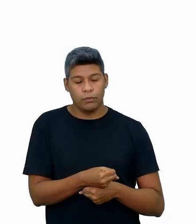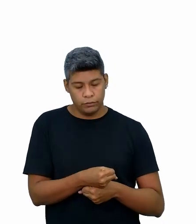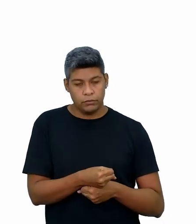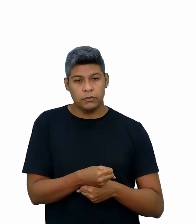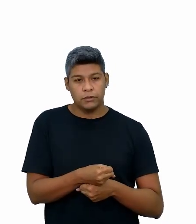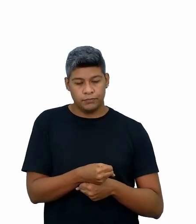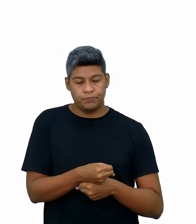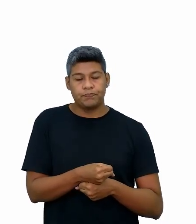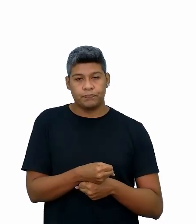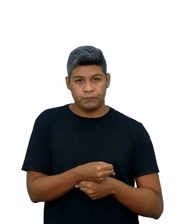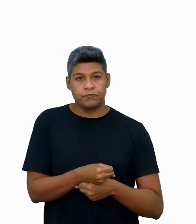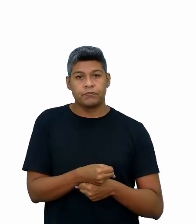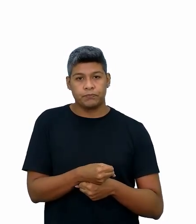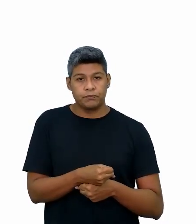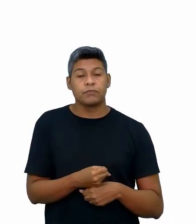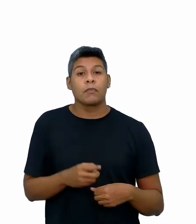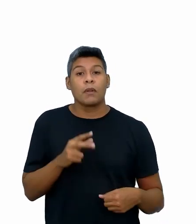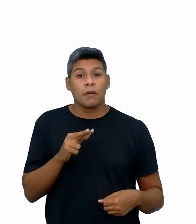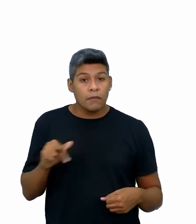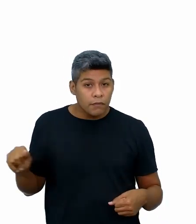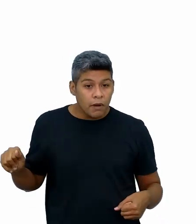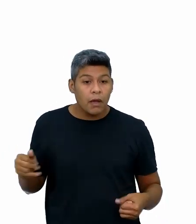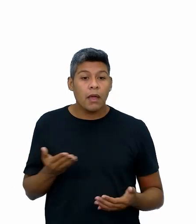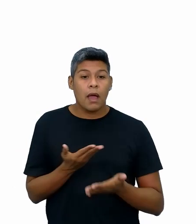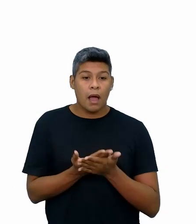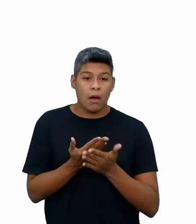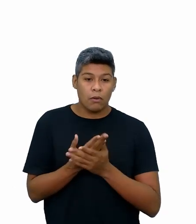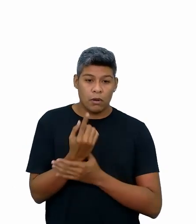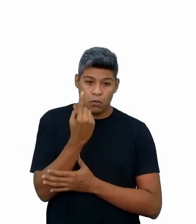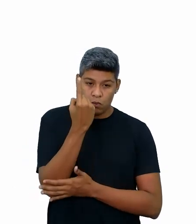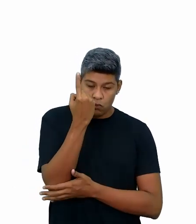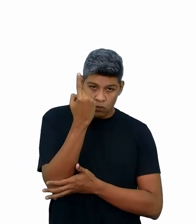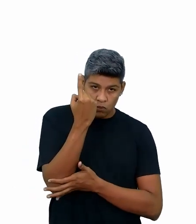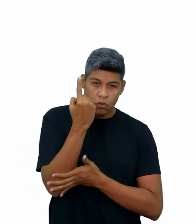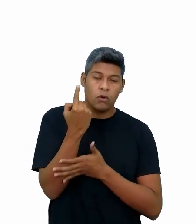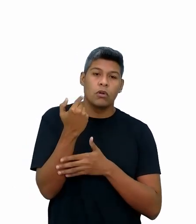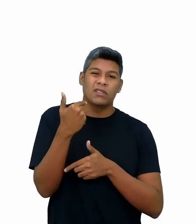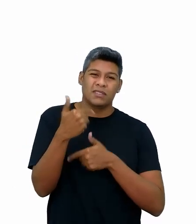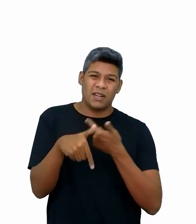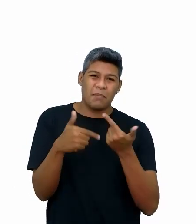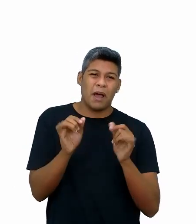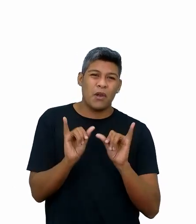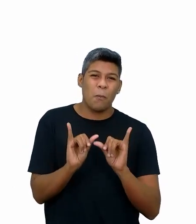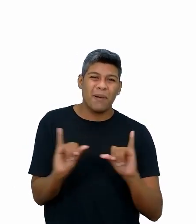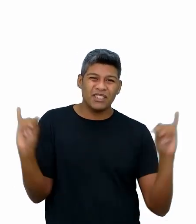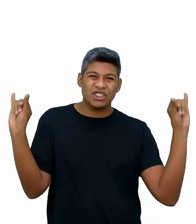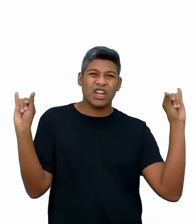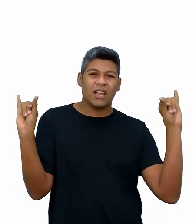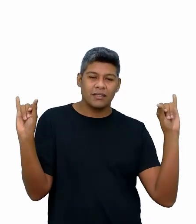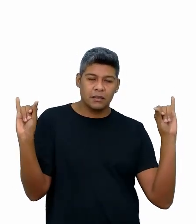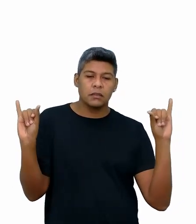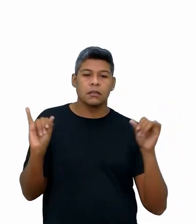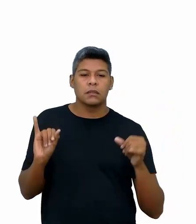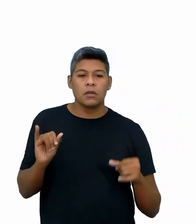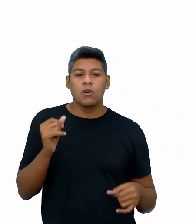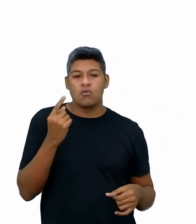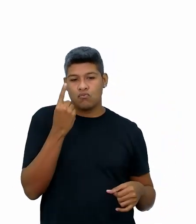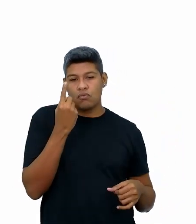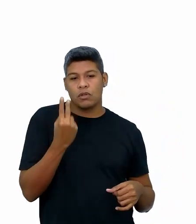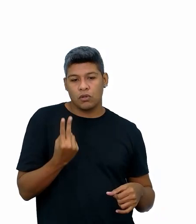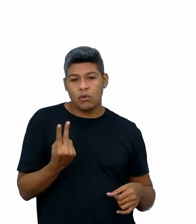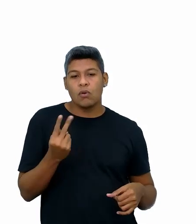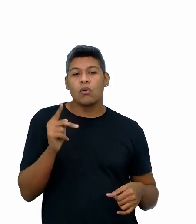sequência 3, tá? A gente vai ter uma aula 1, que é o trabalho com manchete, a aula 1 e 2, tá? Onde o estudante vai fazer